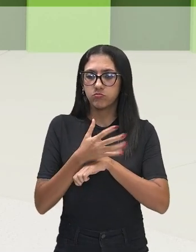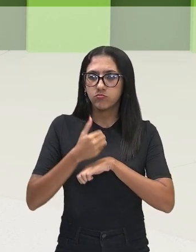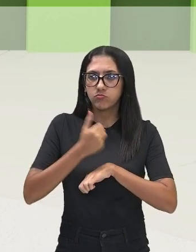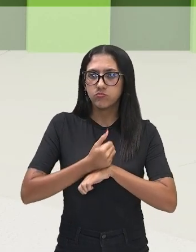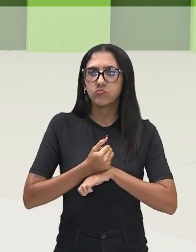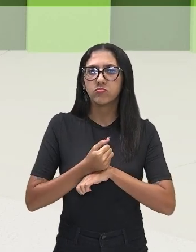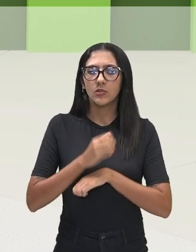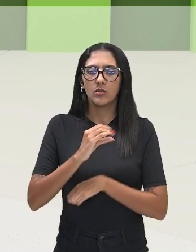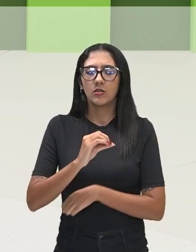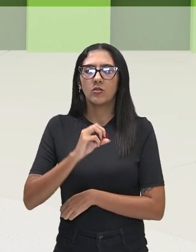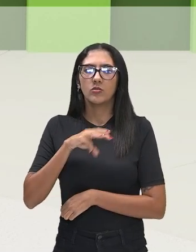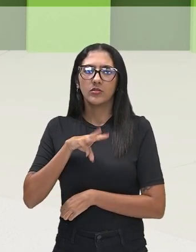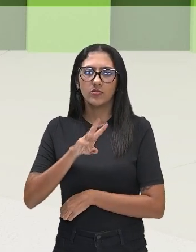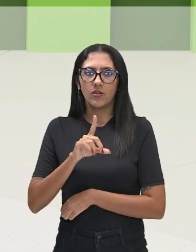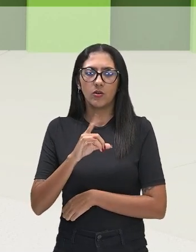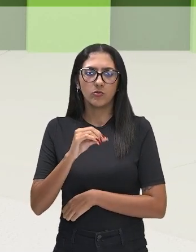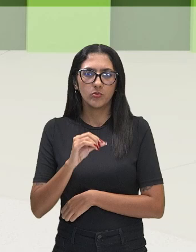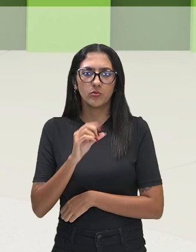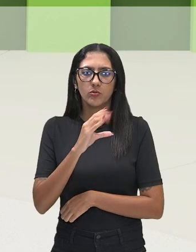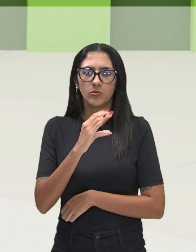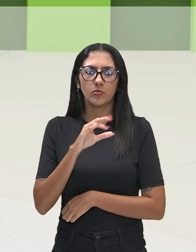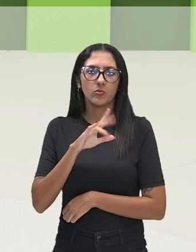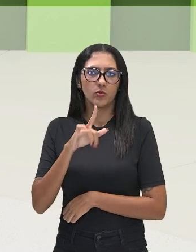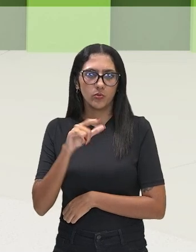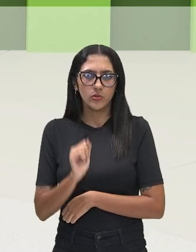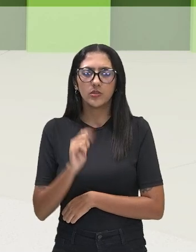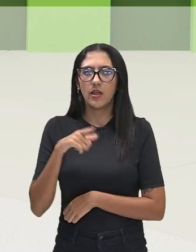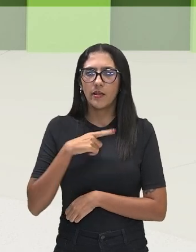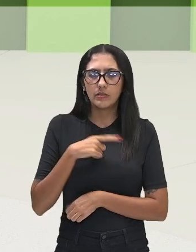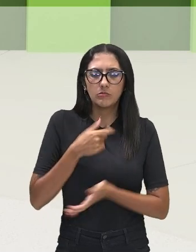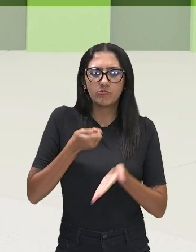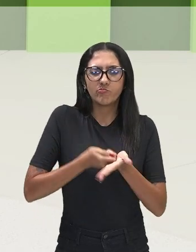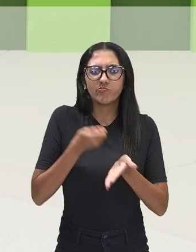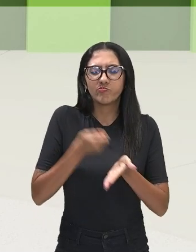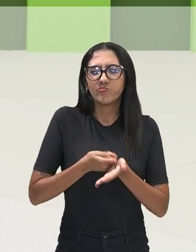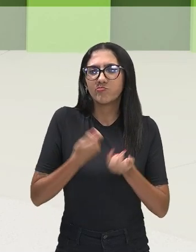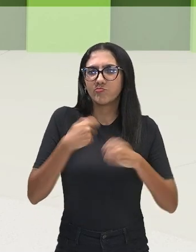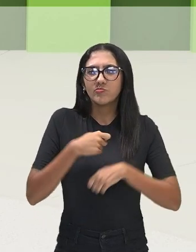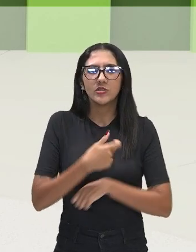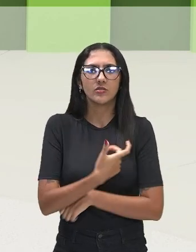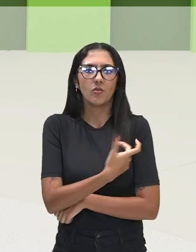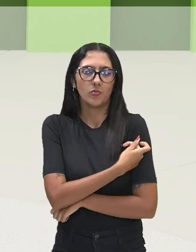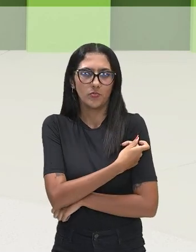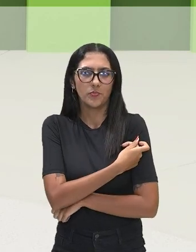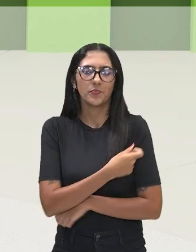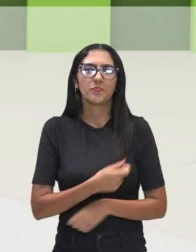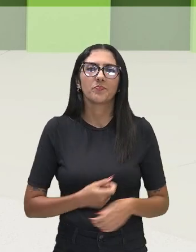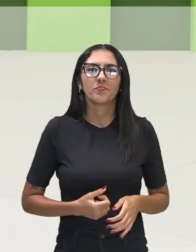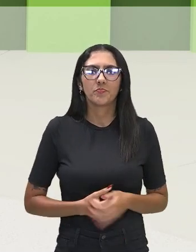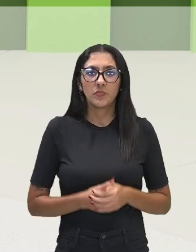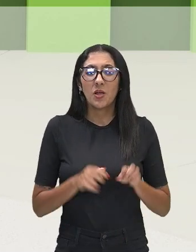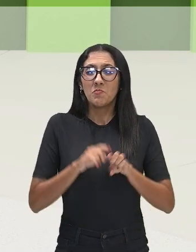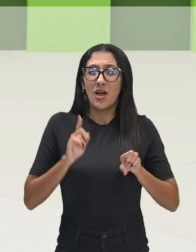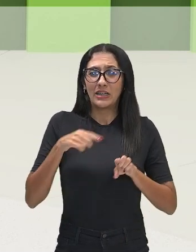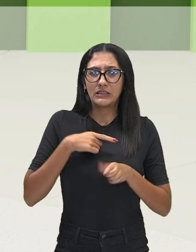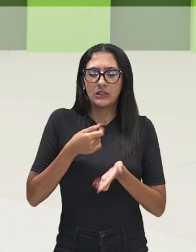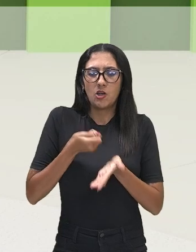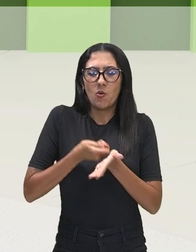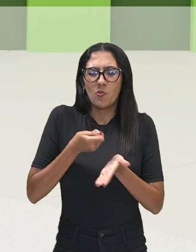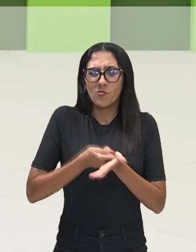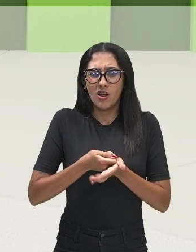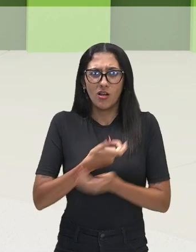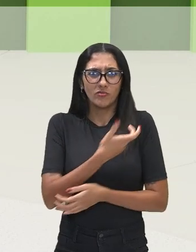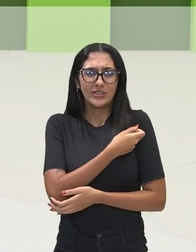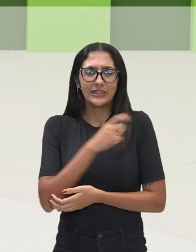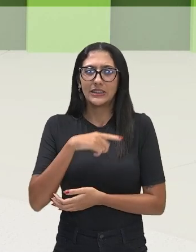Cruz determinou a obrigatoriedade da vacinação. Mas essa obrigatoriedade ela não foi